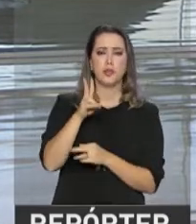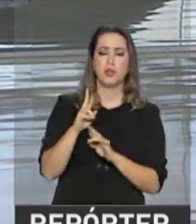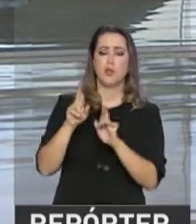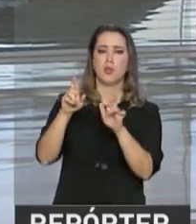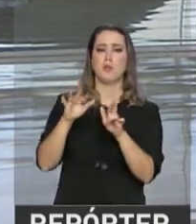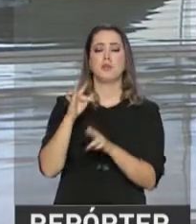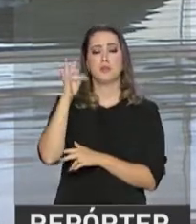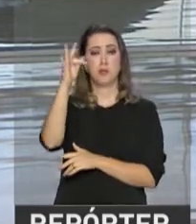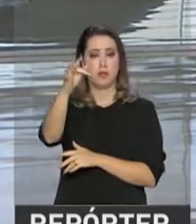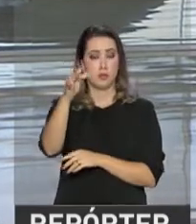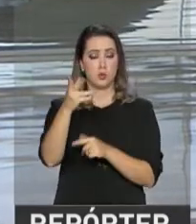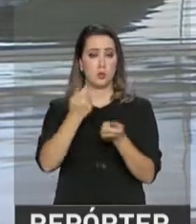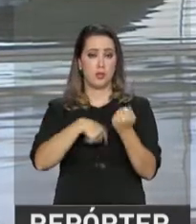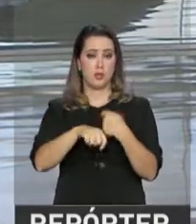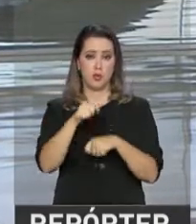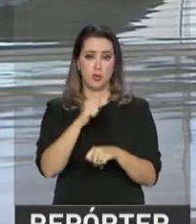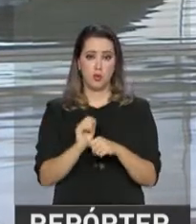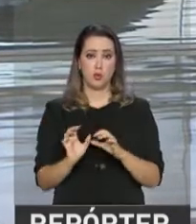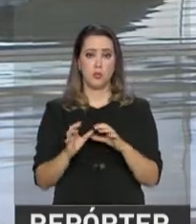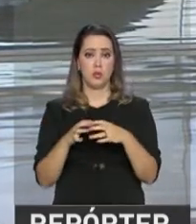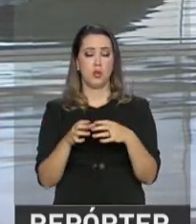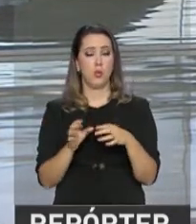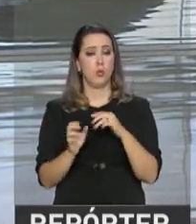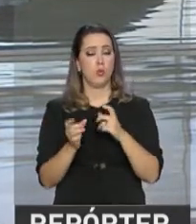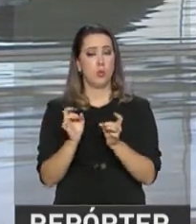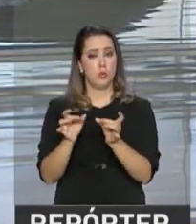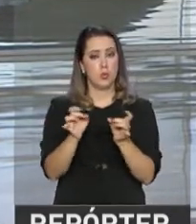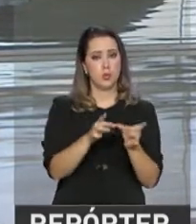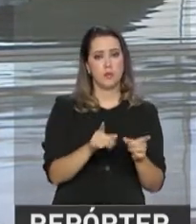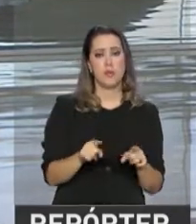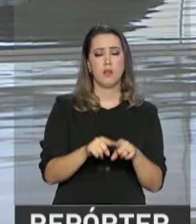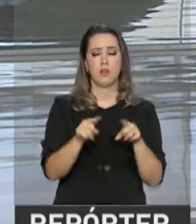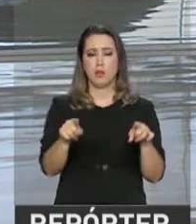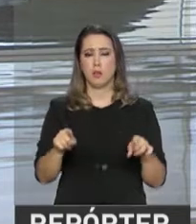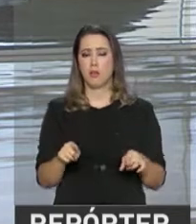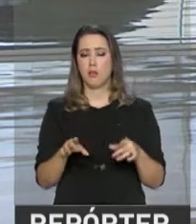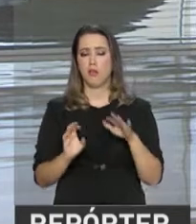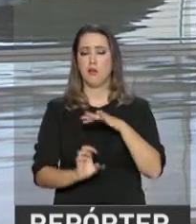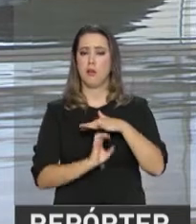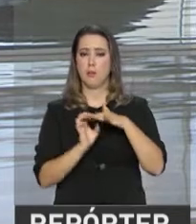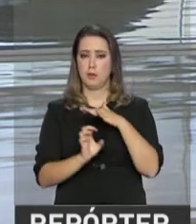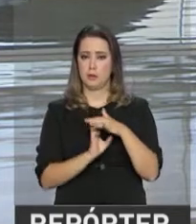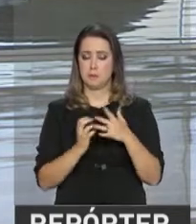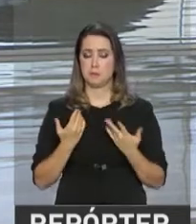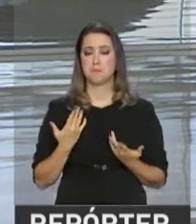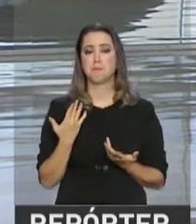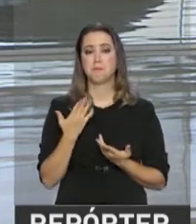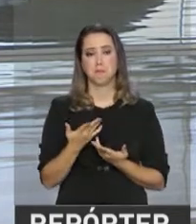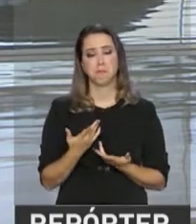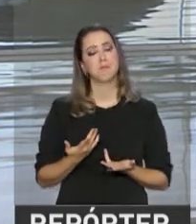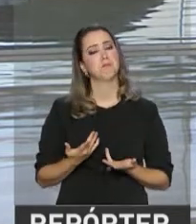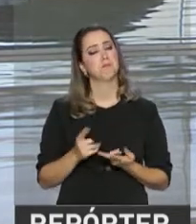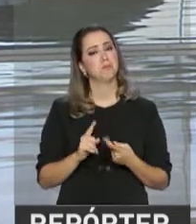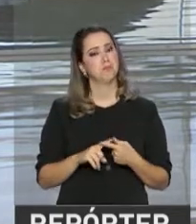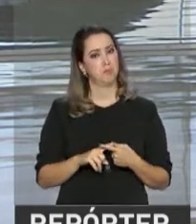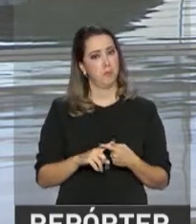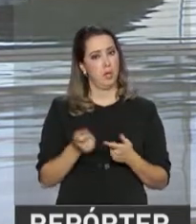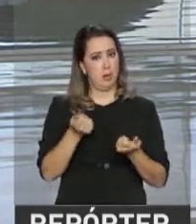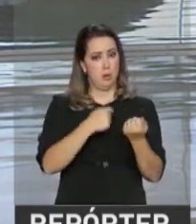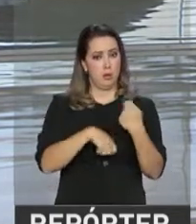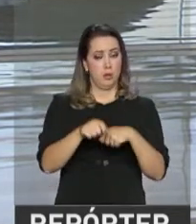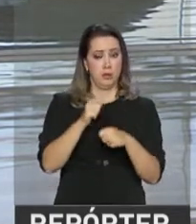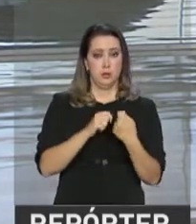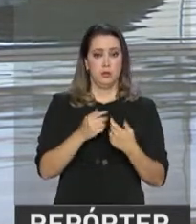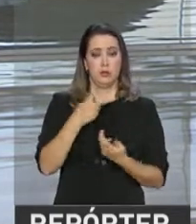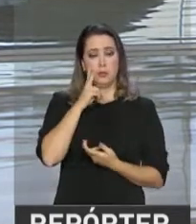setor ea empresa em 2018 em relação à economia a expectativa é que ela esteja